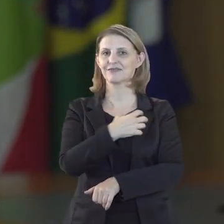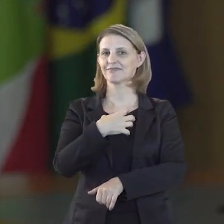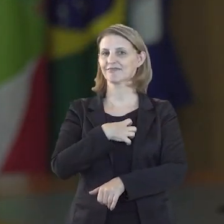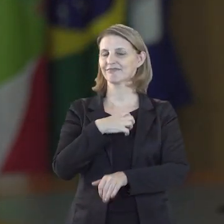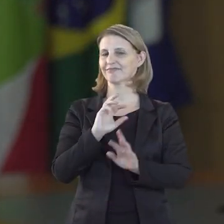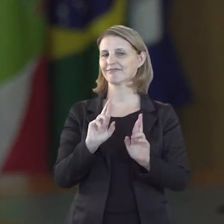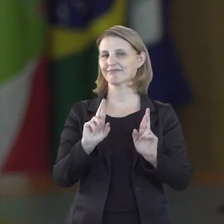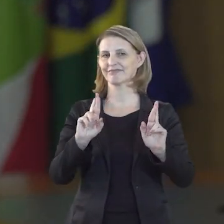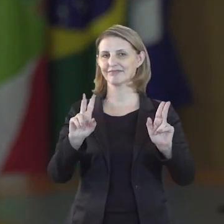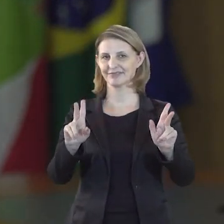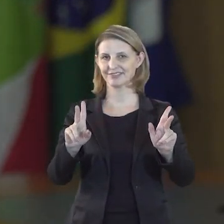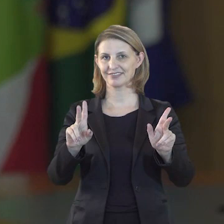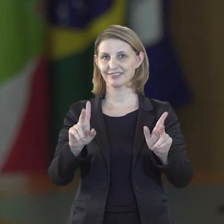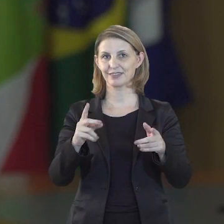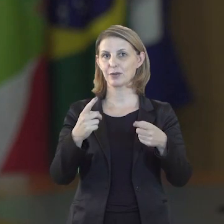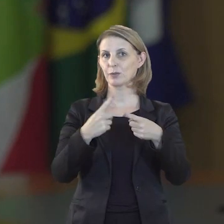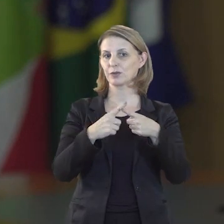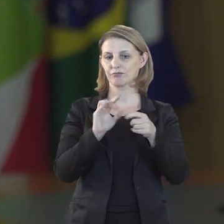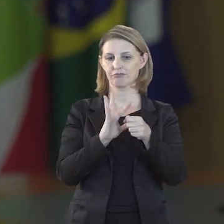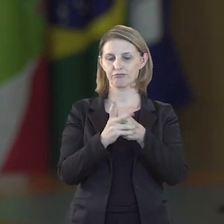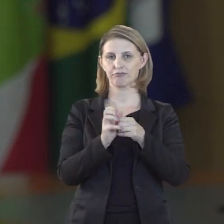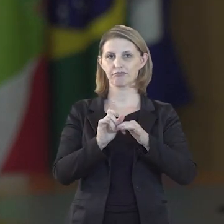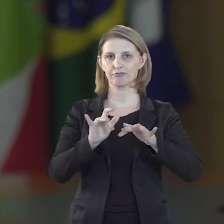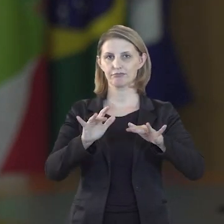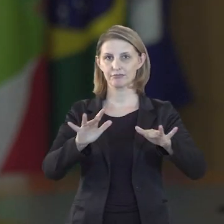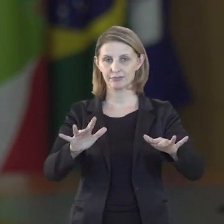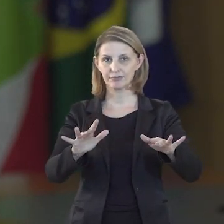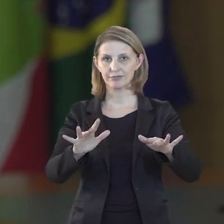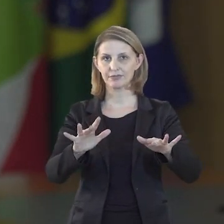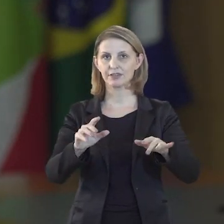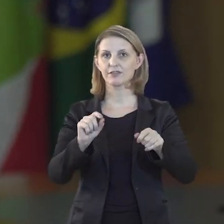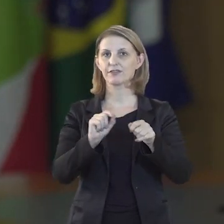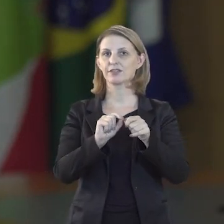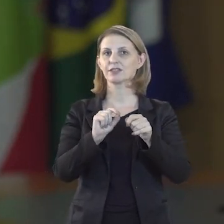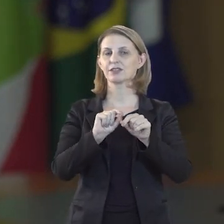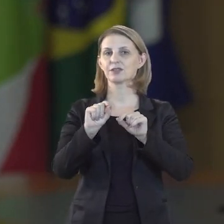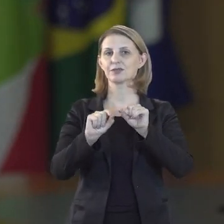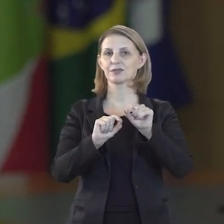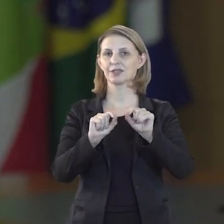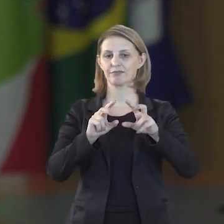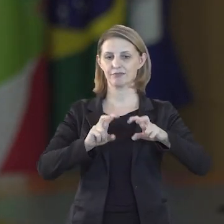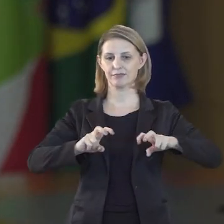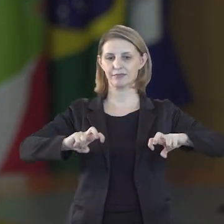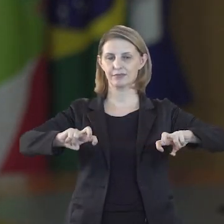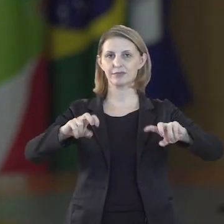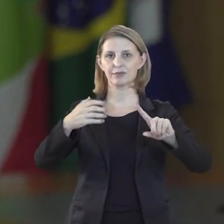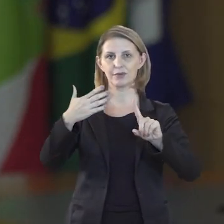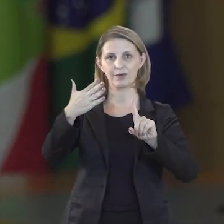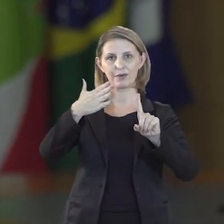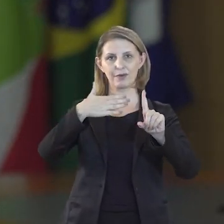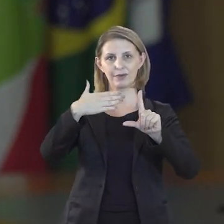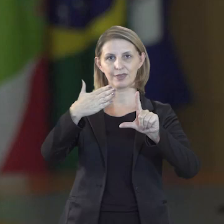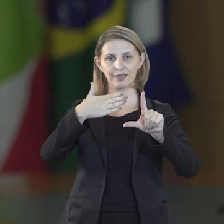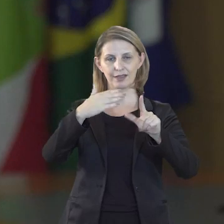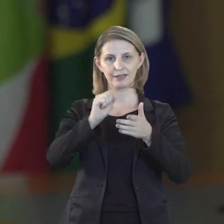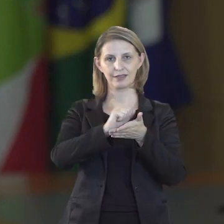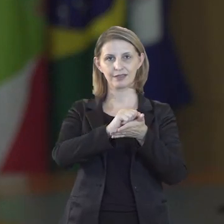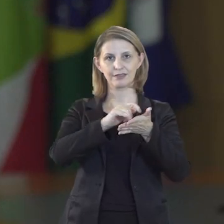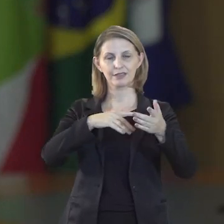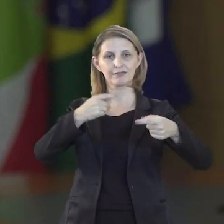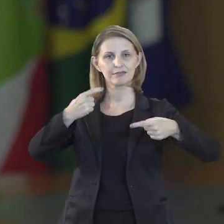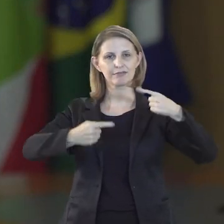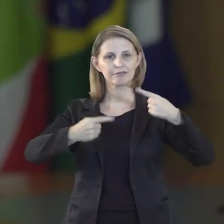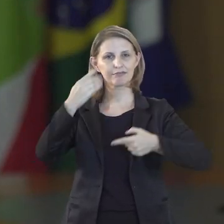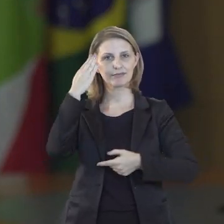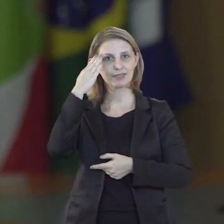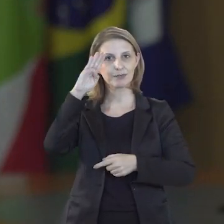Enfermagem de uma forma um pouco diferente. Por conta da pandemia da Covid-19, estamos realizando de forma online